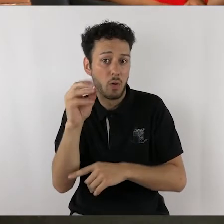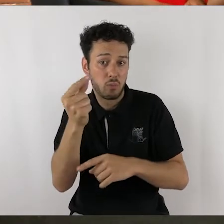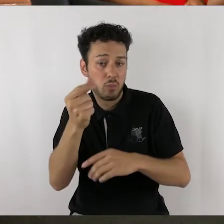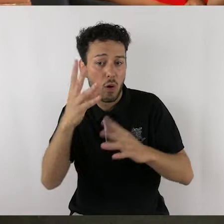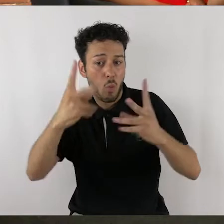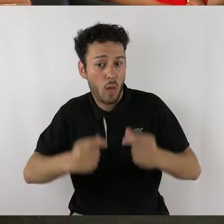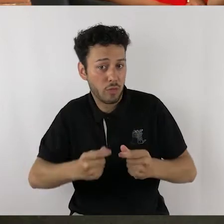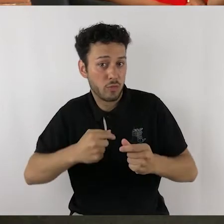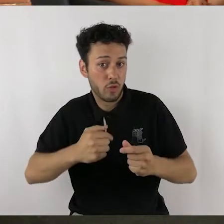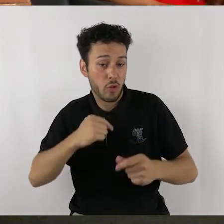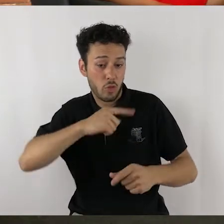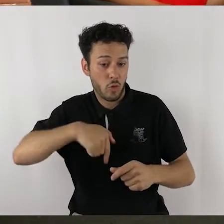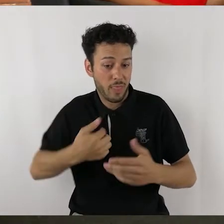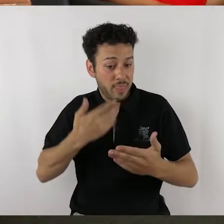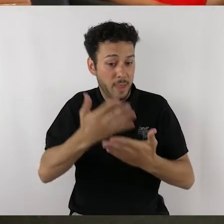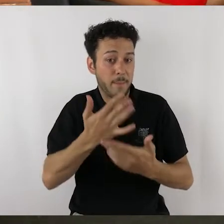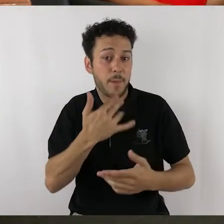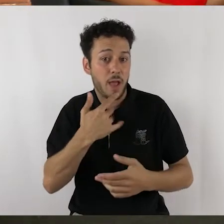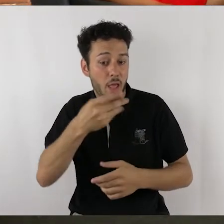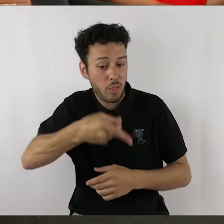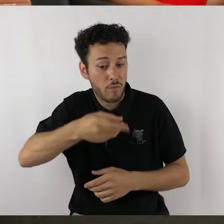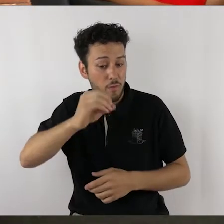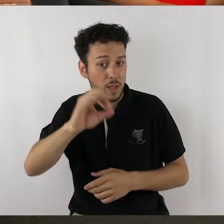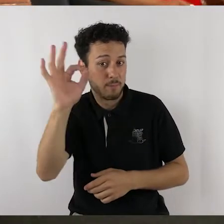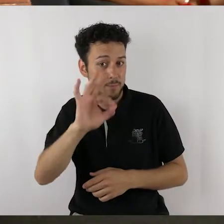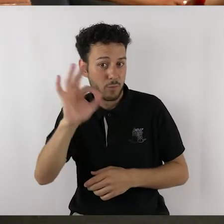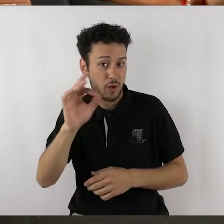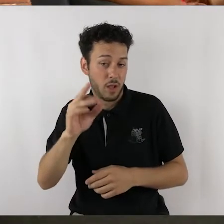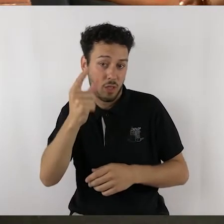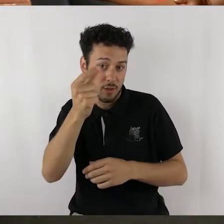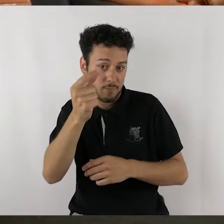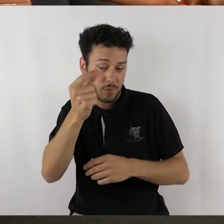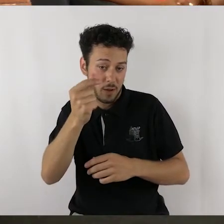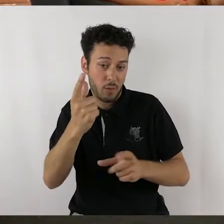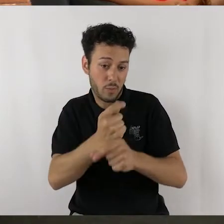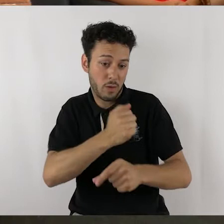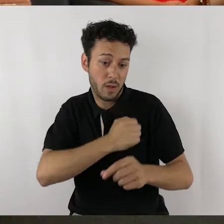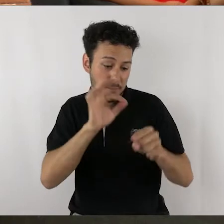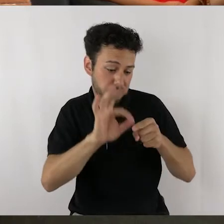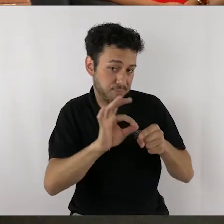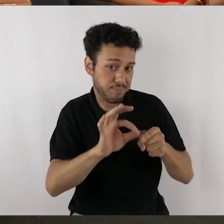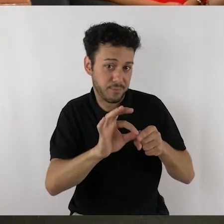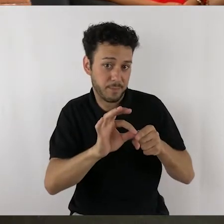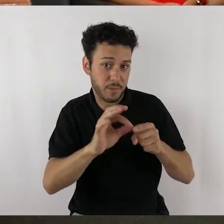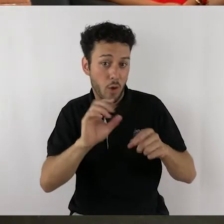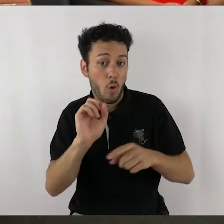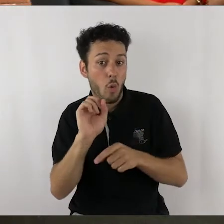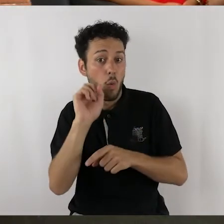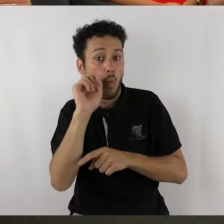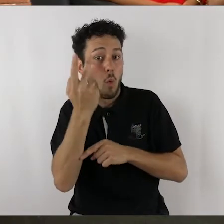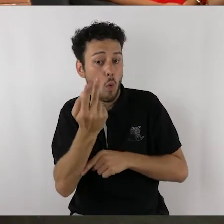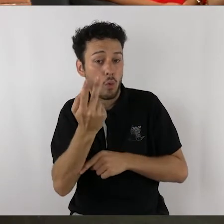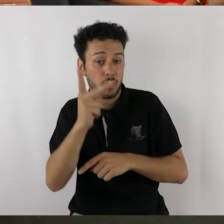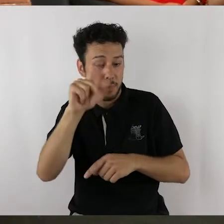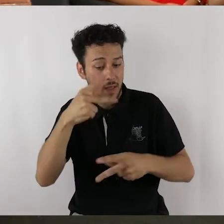nós financiamos até 90 por cento do valor da aquisição é o